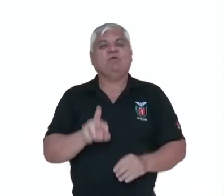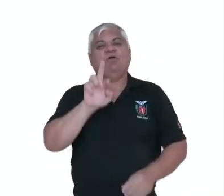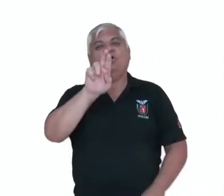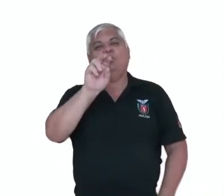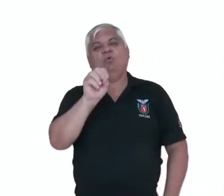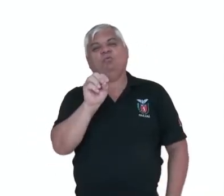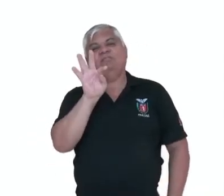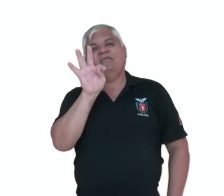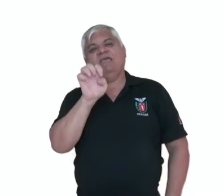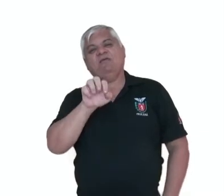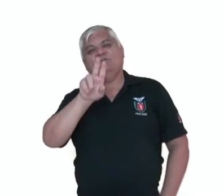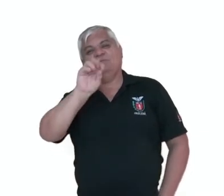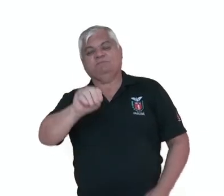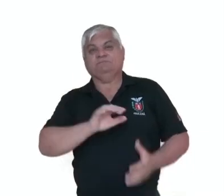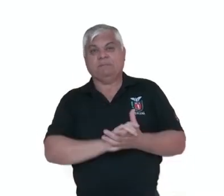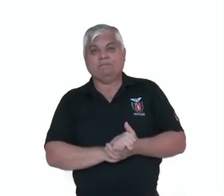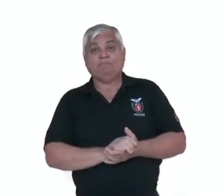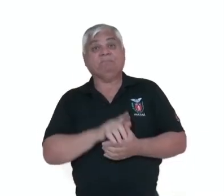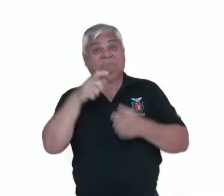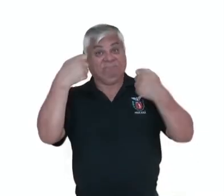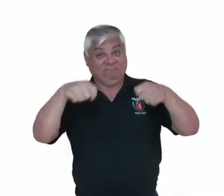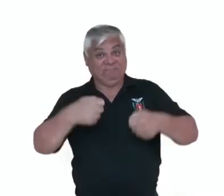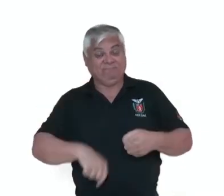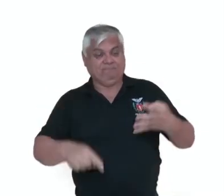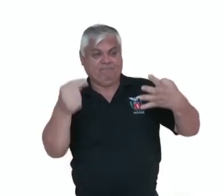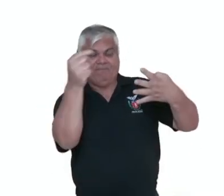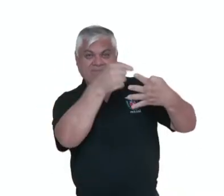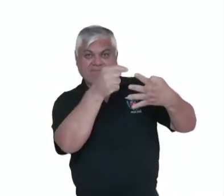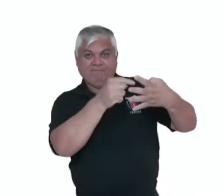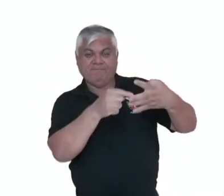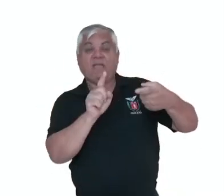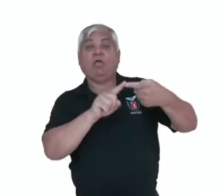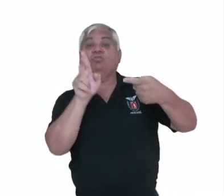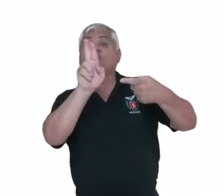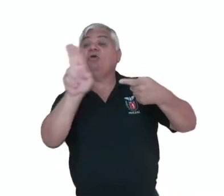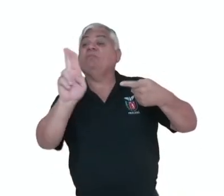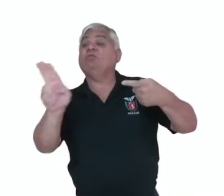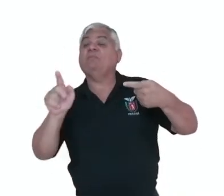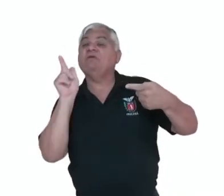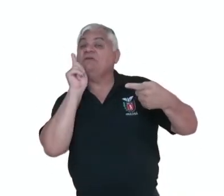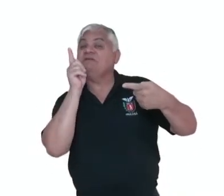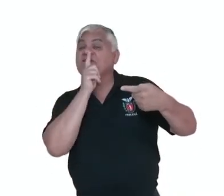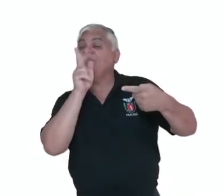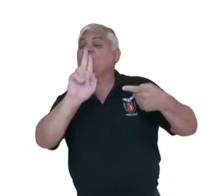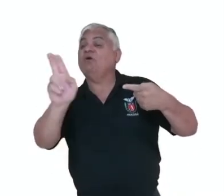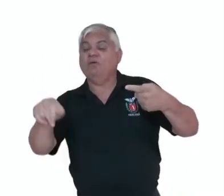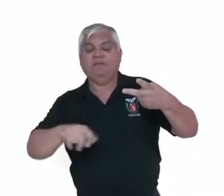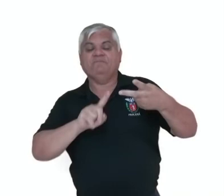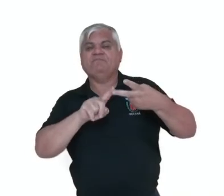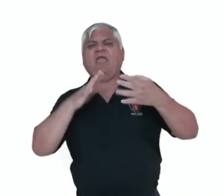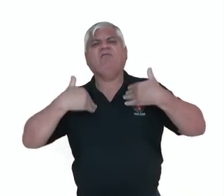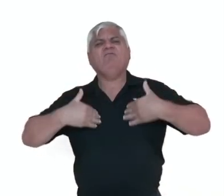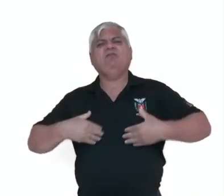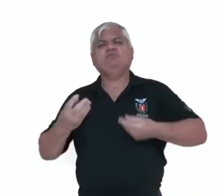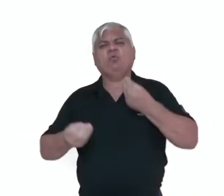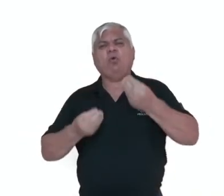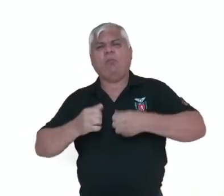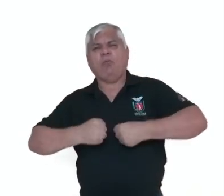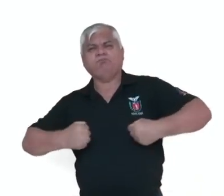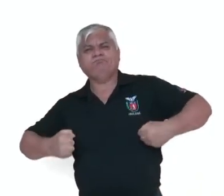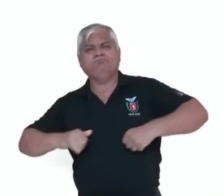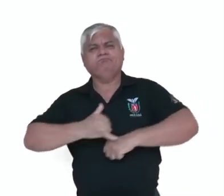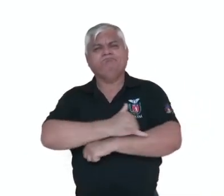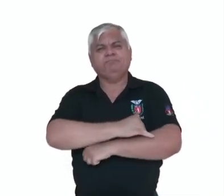história, né? E para o roteiro vocês vão precisar de dar um nome para cada um dos irmãos, como eles são fisicamente, descrever, né,